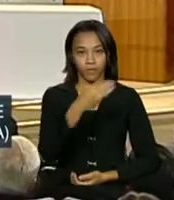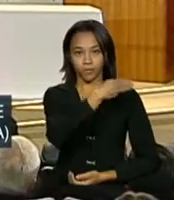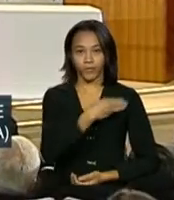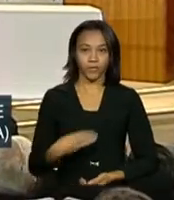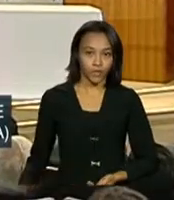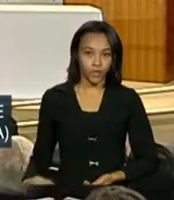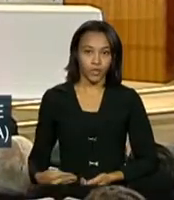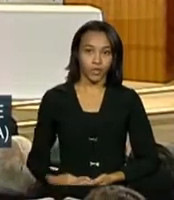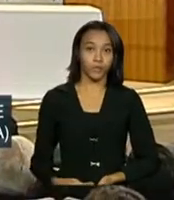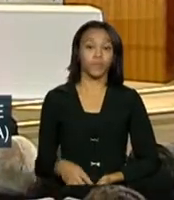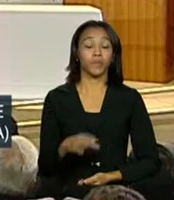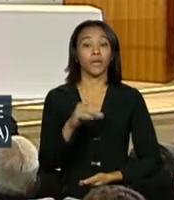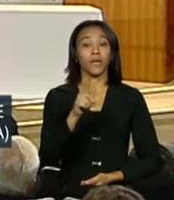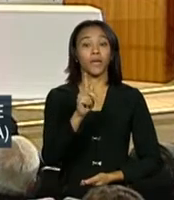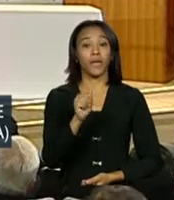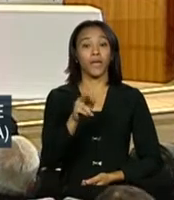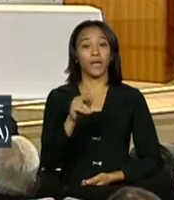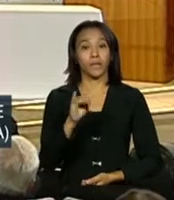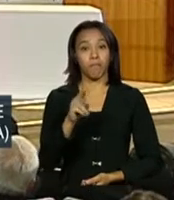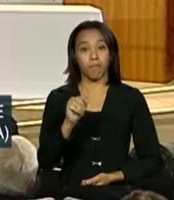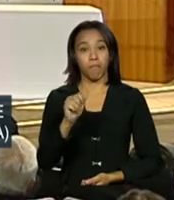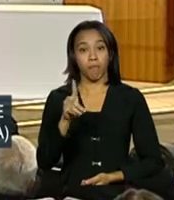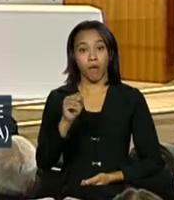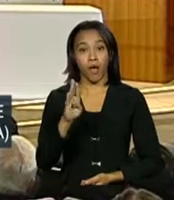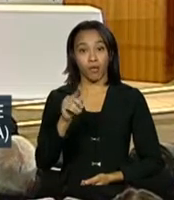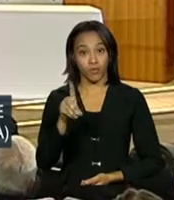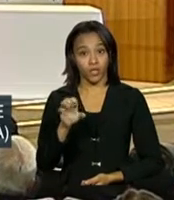ministro Garibaldi Alves,